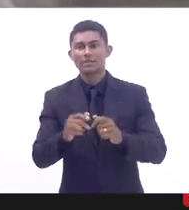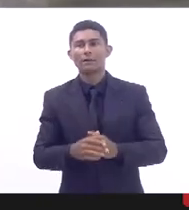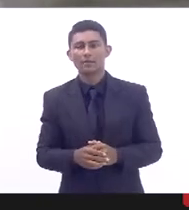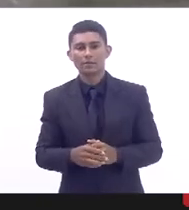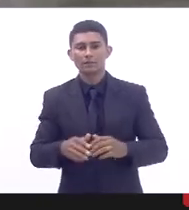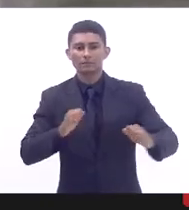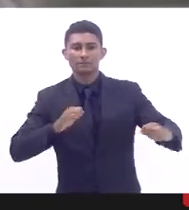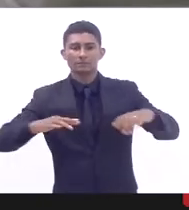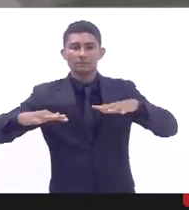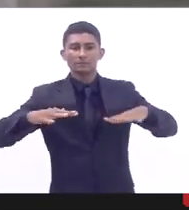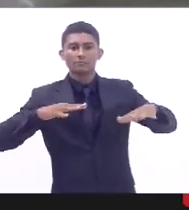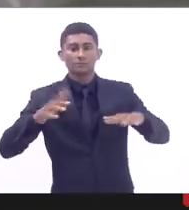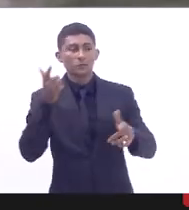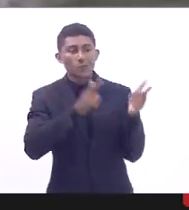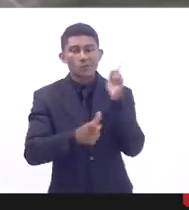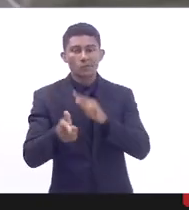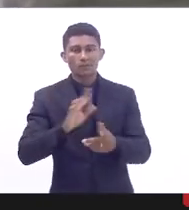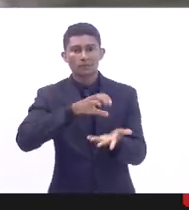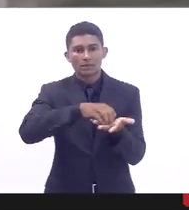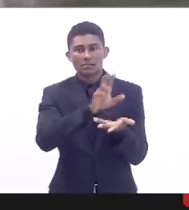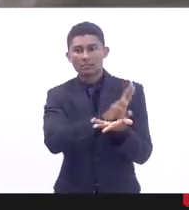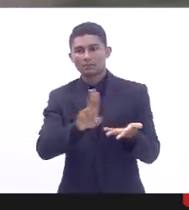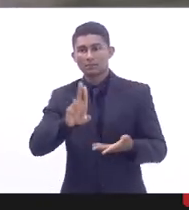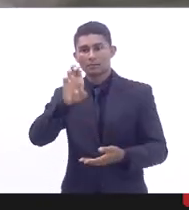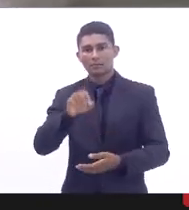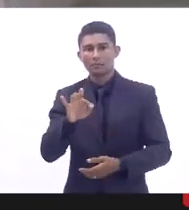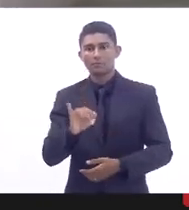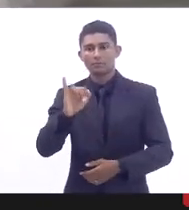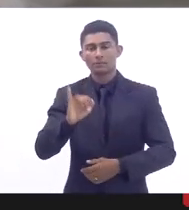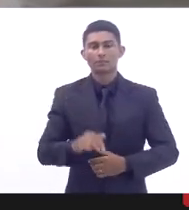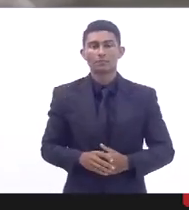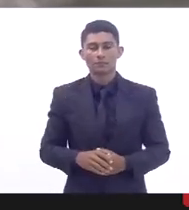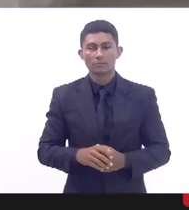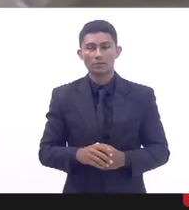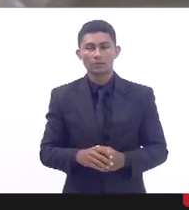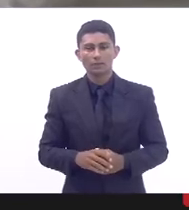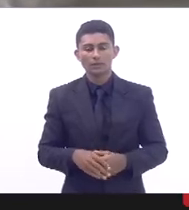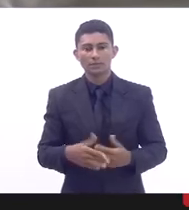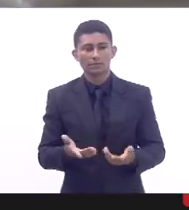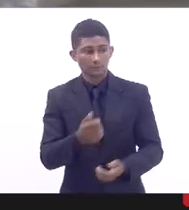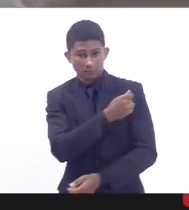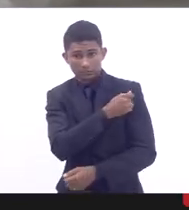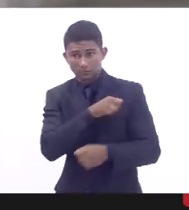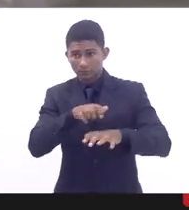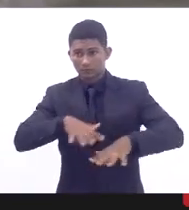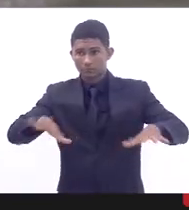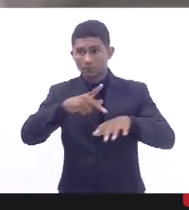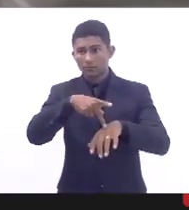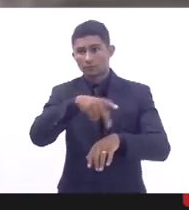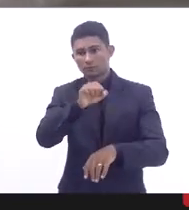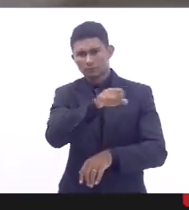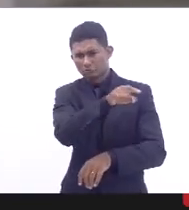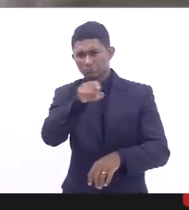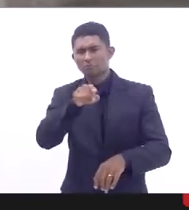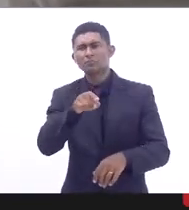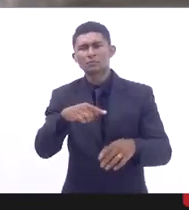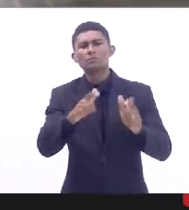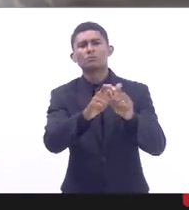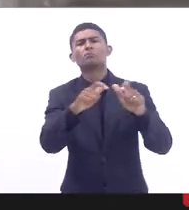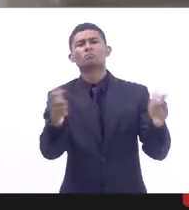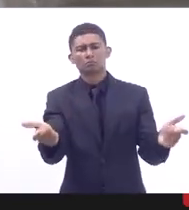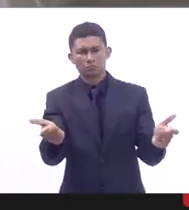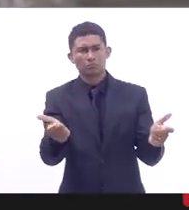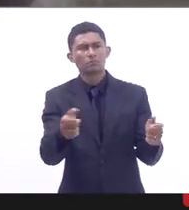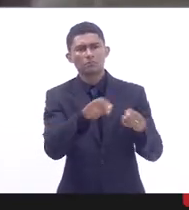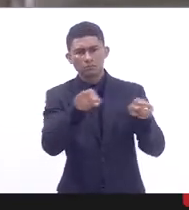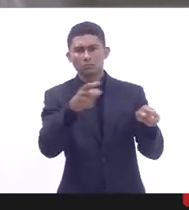mobilize para garantir ao em si a idade e possa de fato garantir que os estudantes da pós-graduação que são majoritariamente